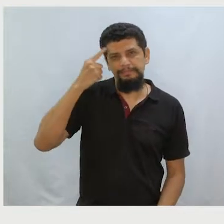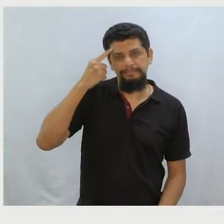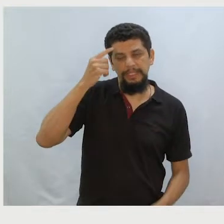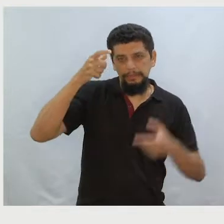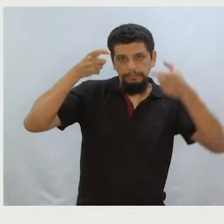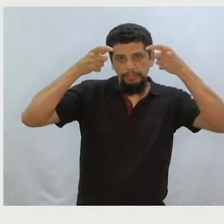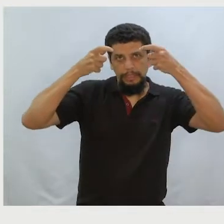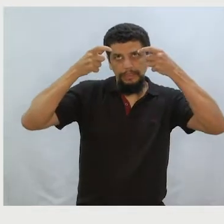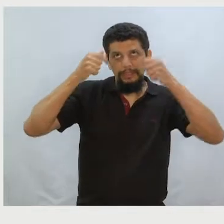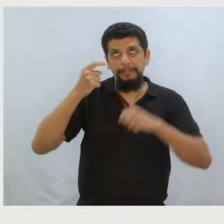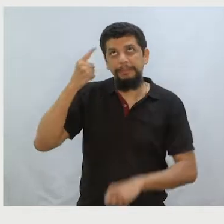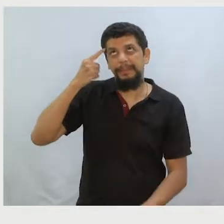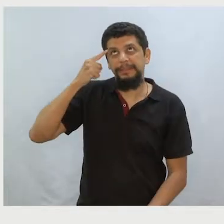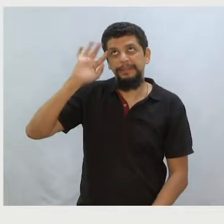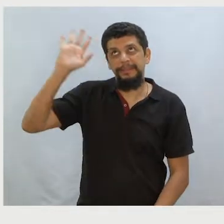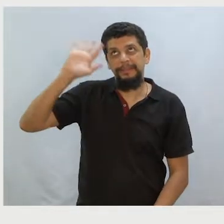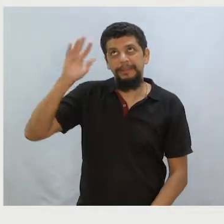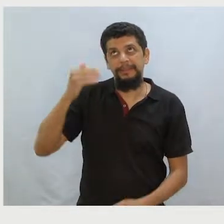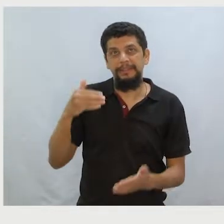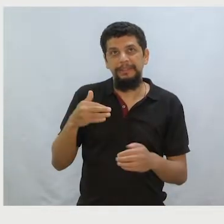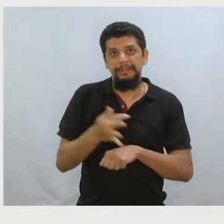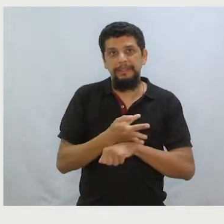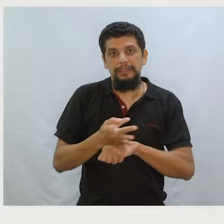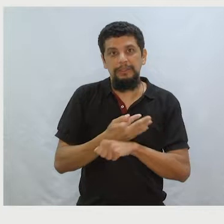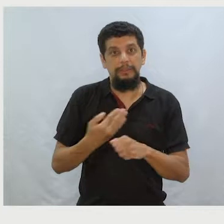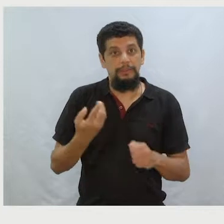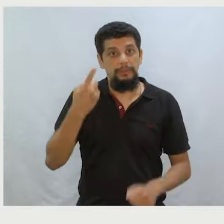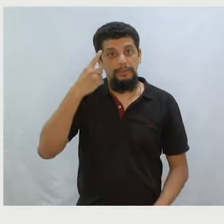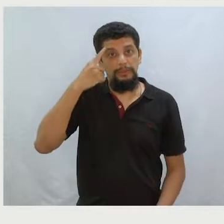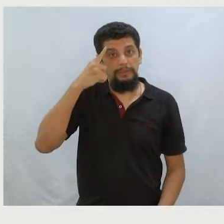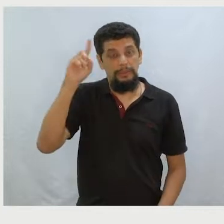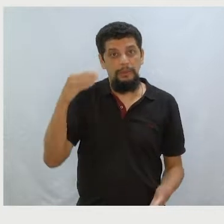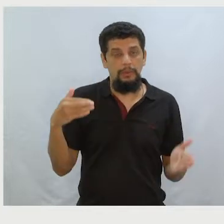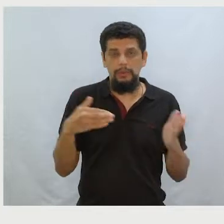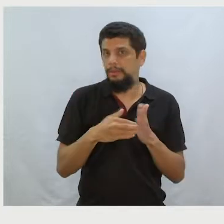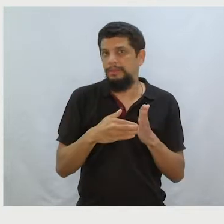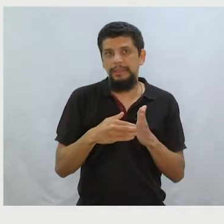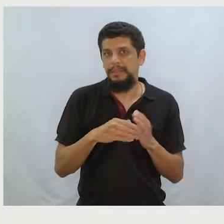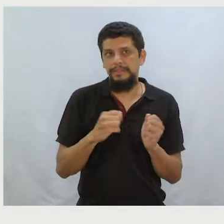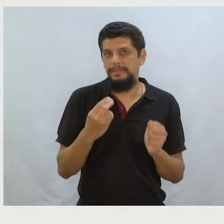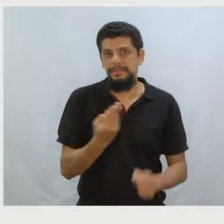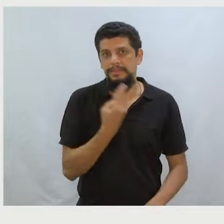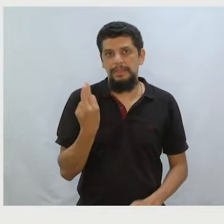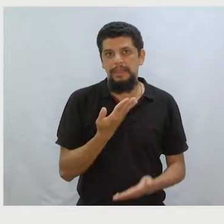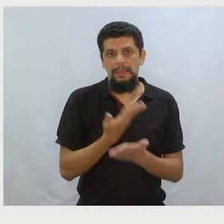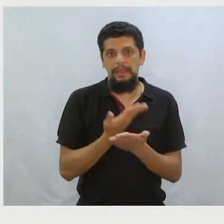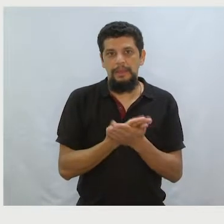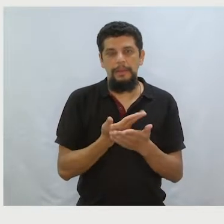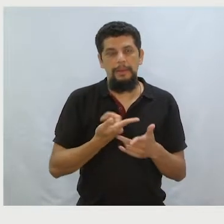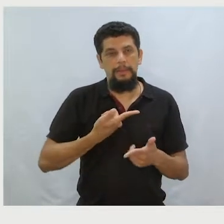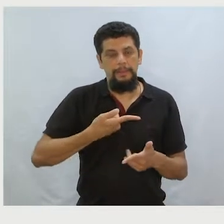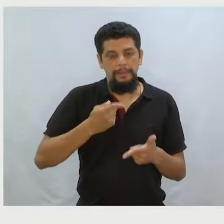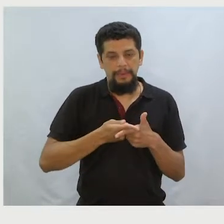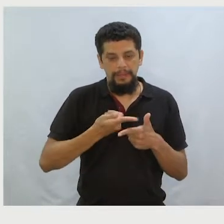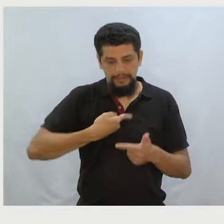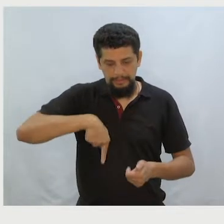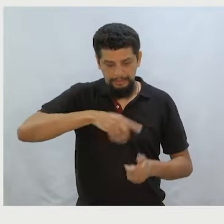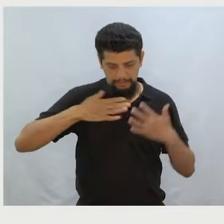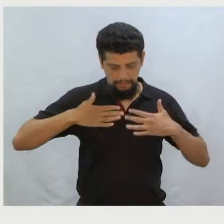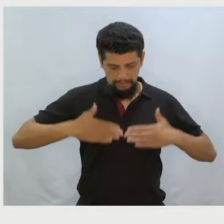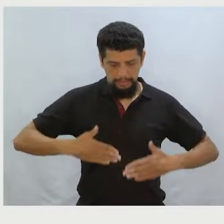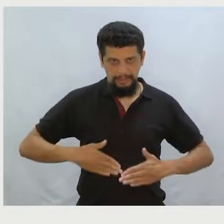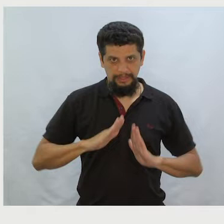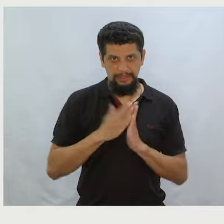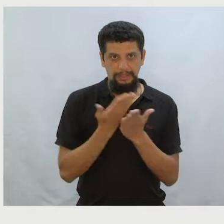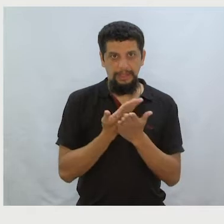cabeça ainda está nas férias e no último dia também não dá para ter aula porque o nosso corpo está